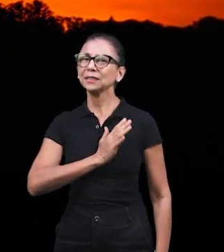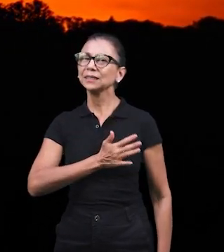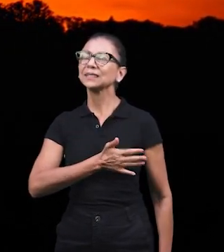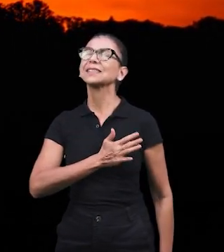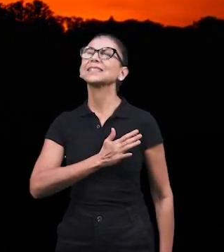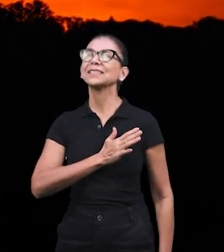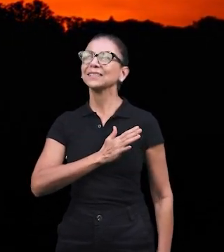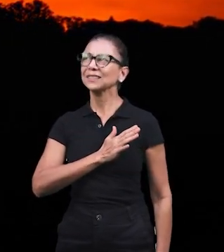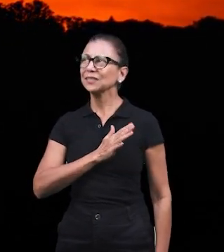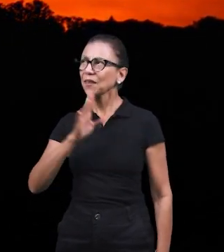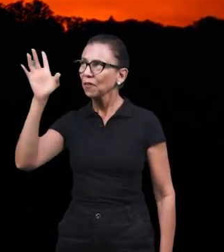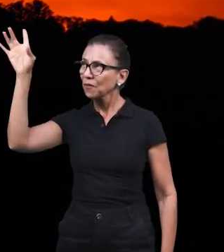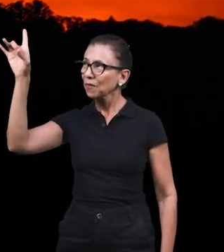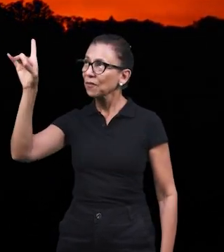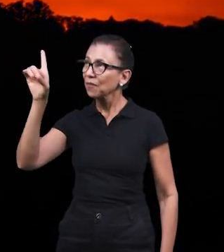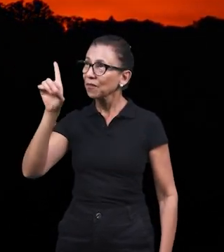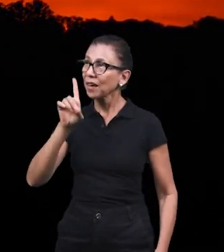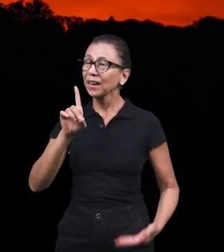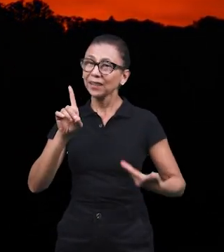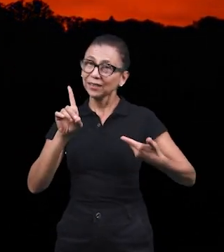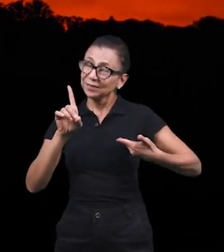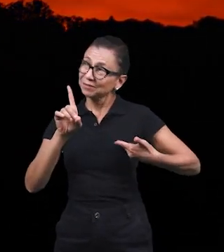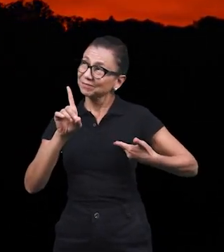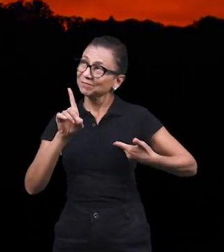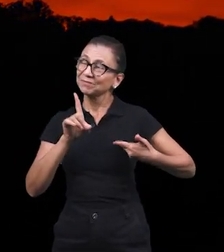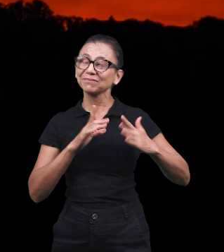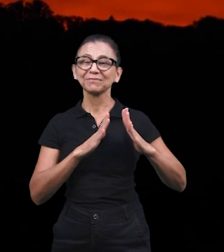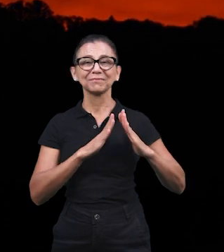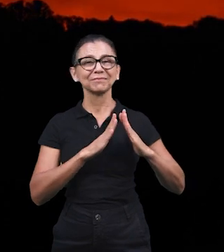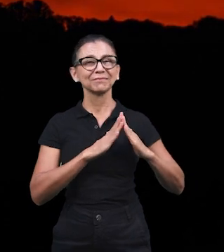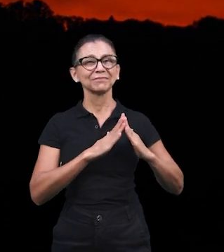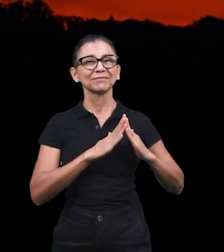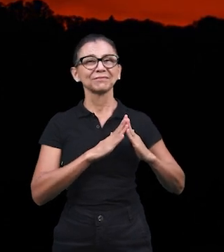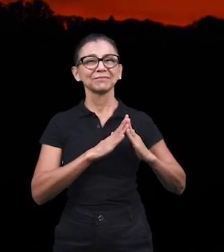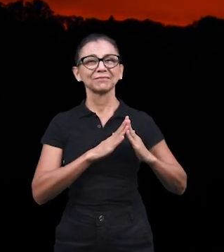Tens meu coração para pousar.